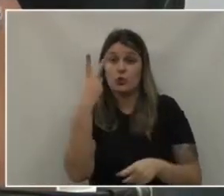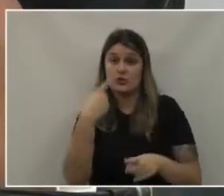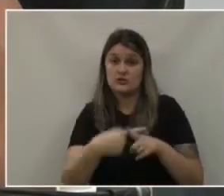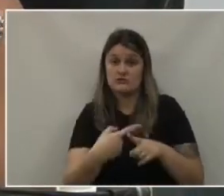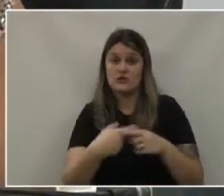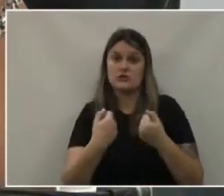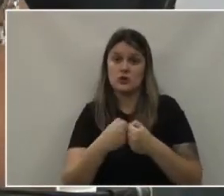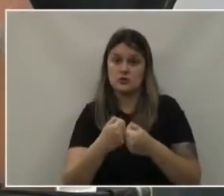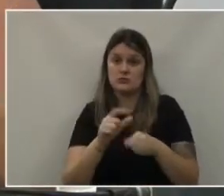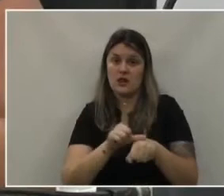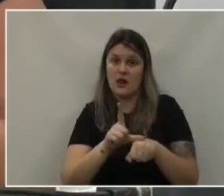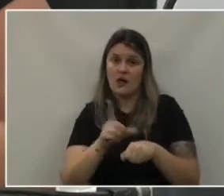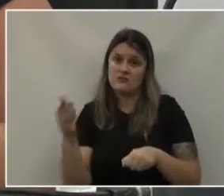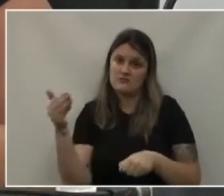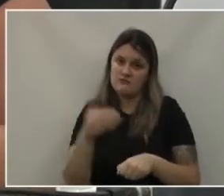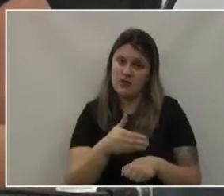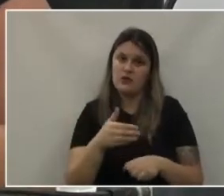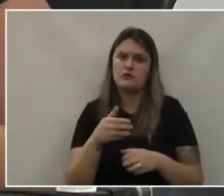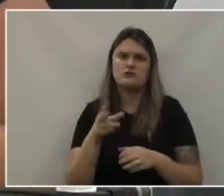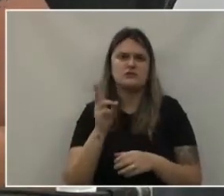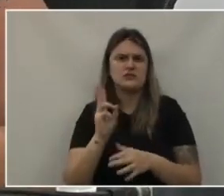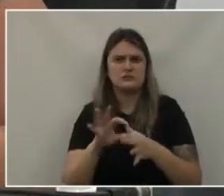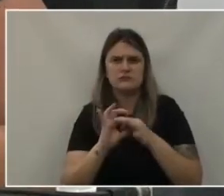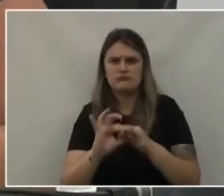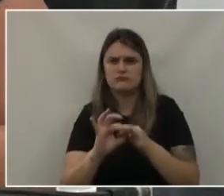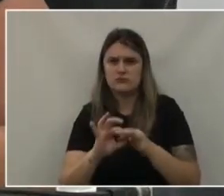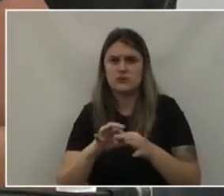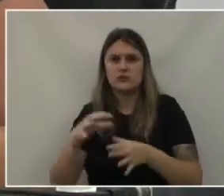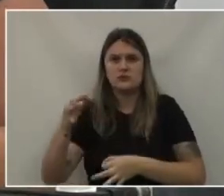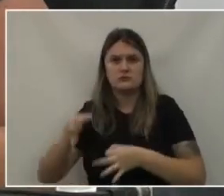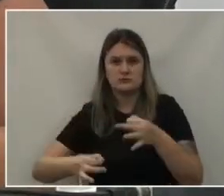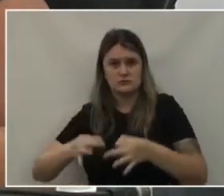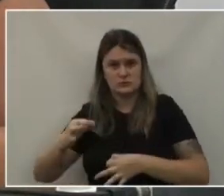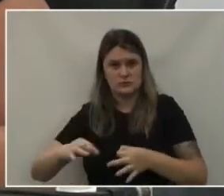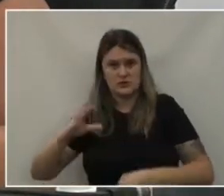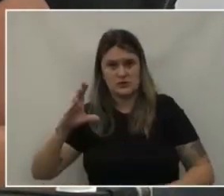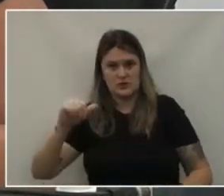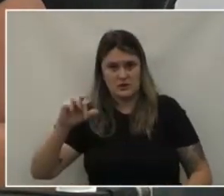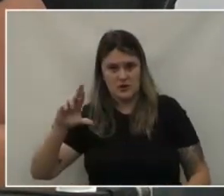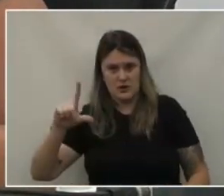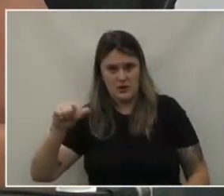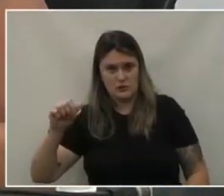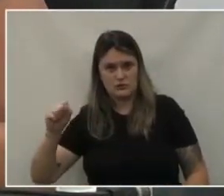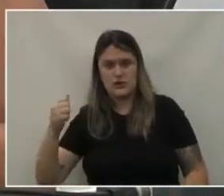com o Sejus, que é muito importante, que a gente tem um juiz de extrema